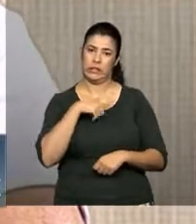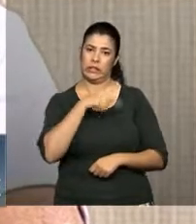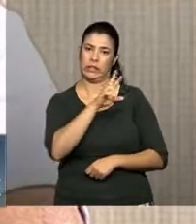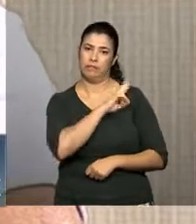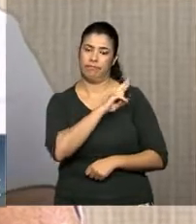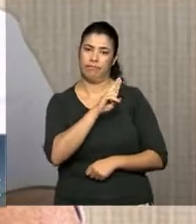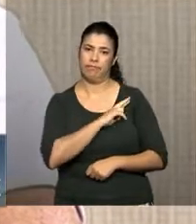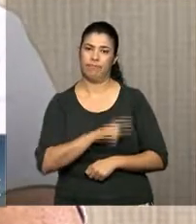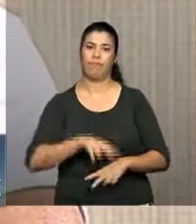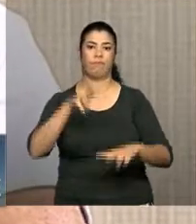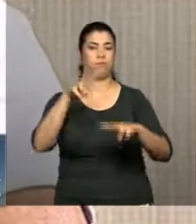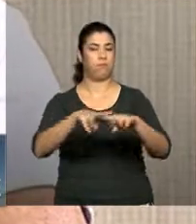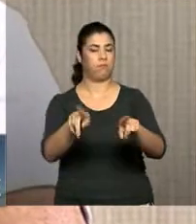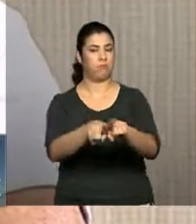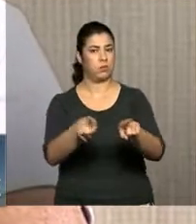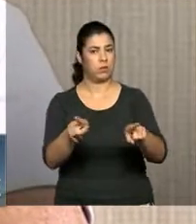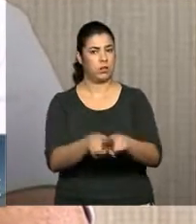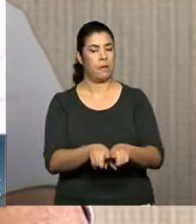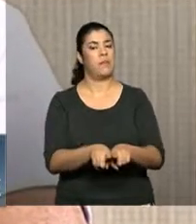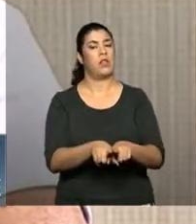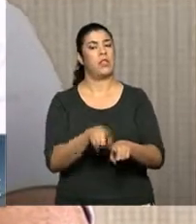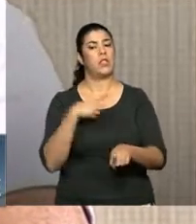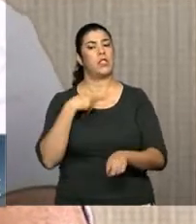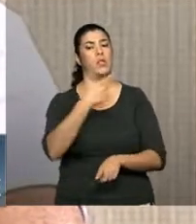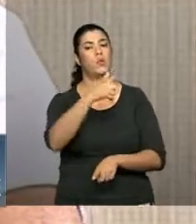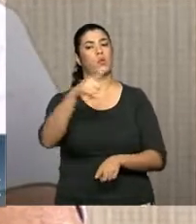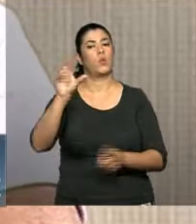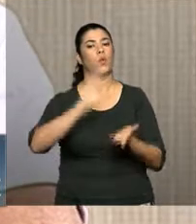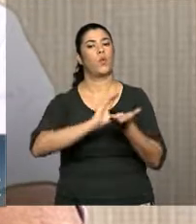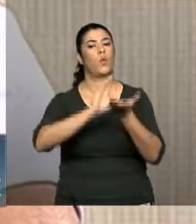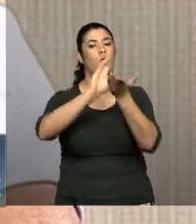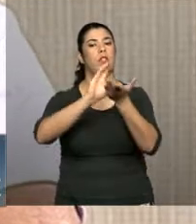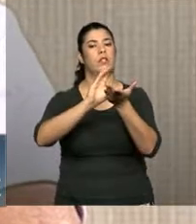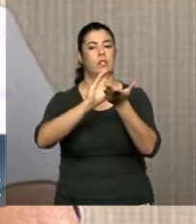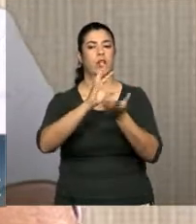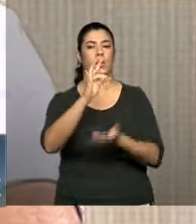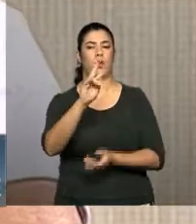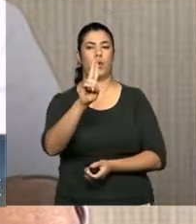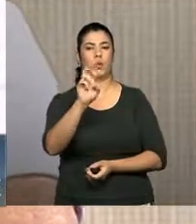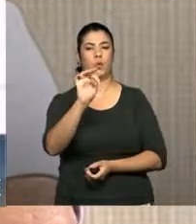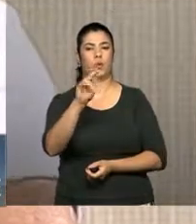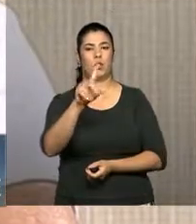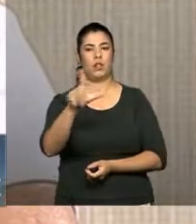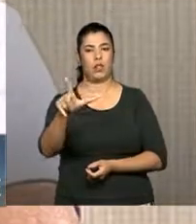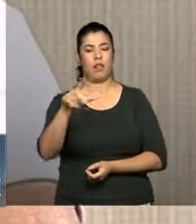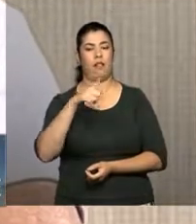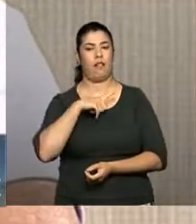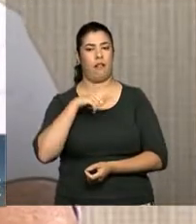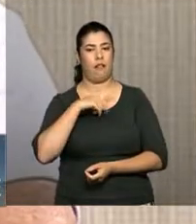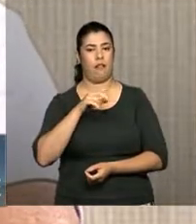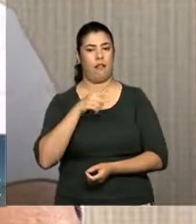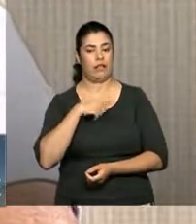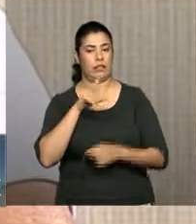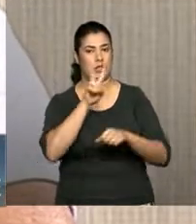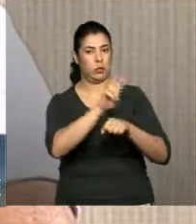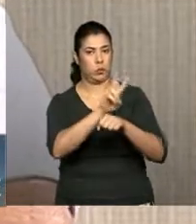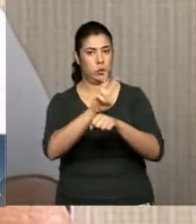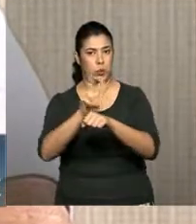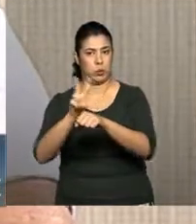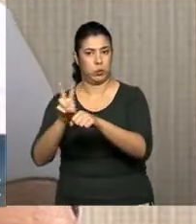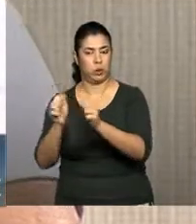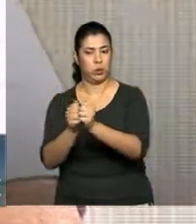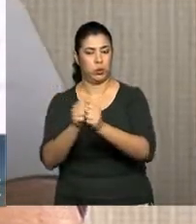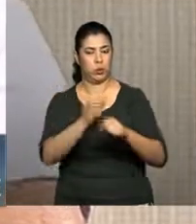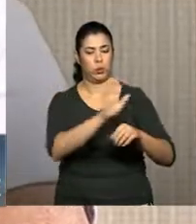para que os nossos conselheiros tutelares que são os nossos anjos da guarda lá na ponta é cuidando e